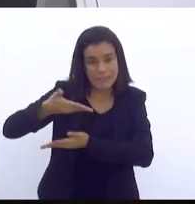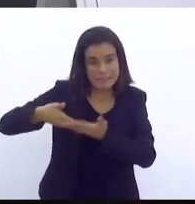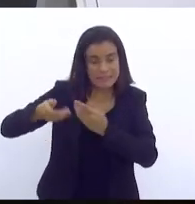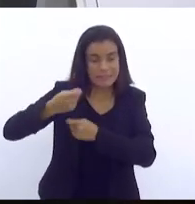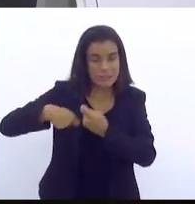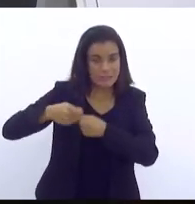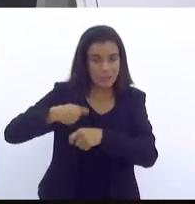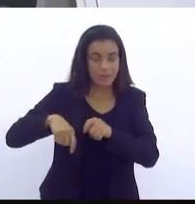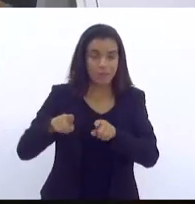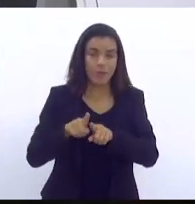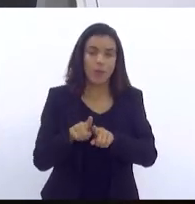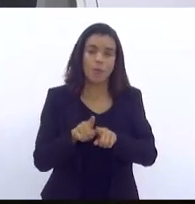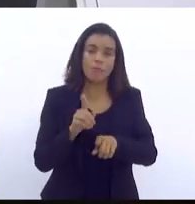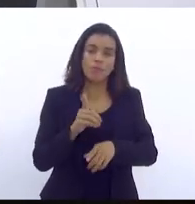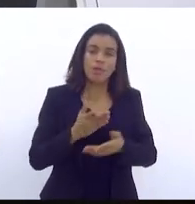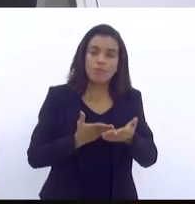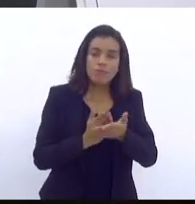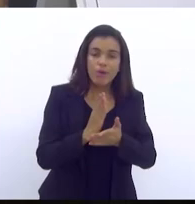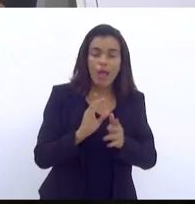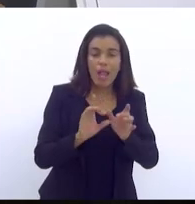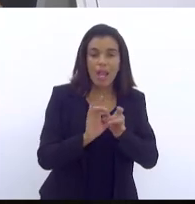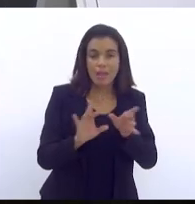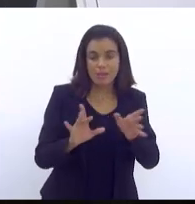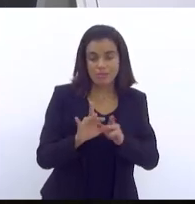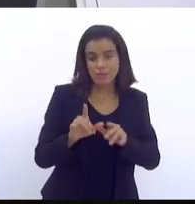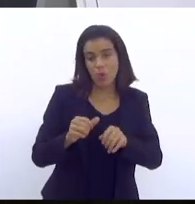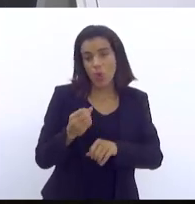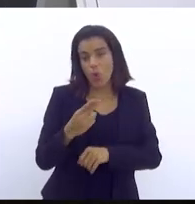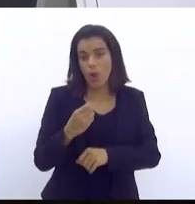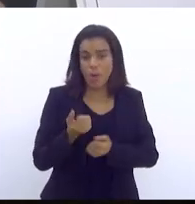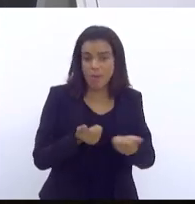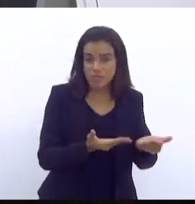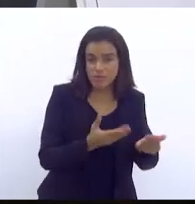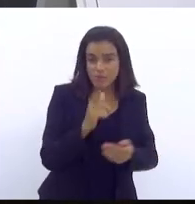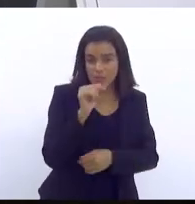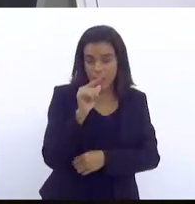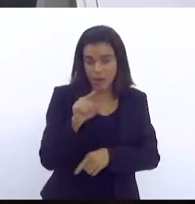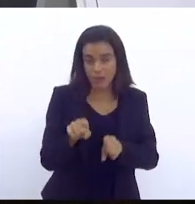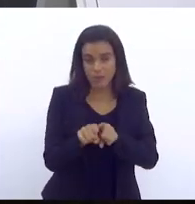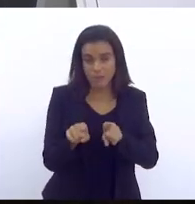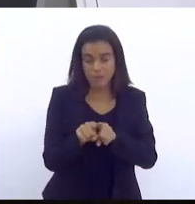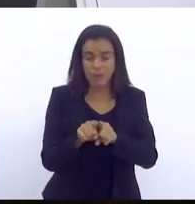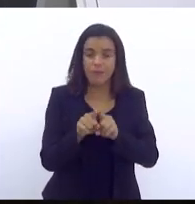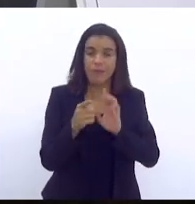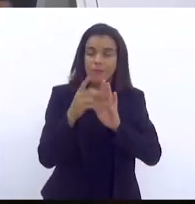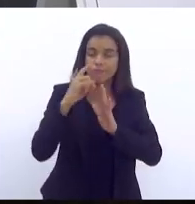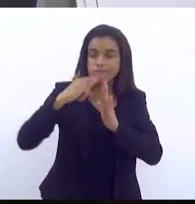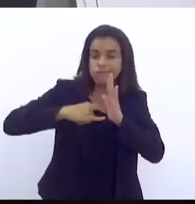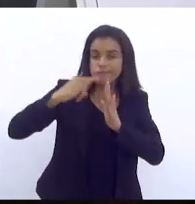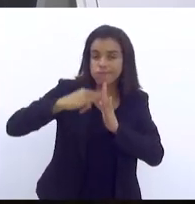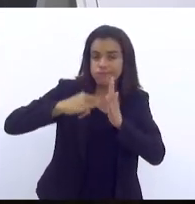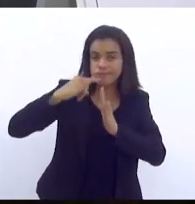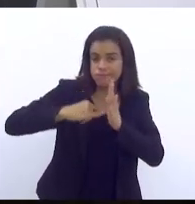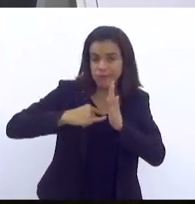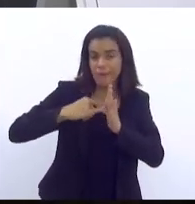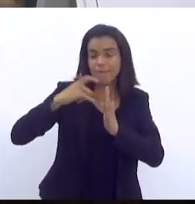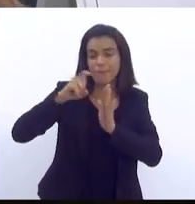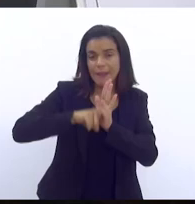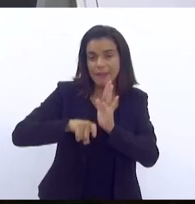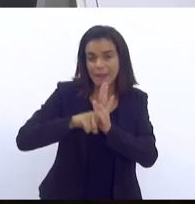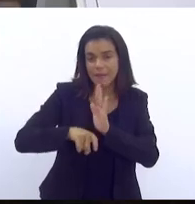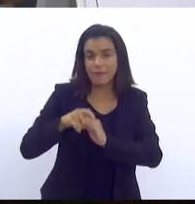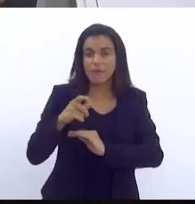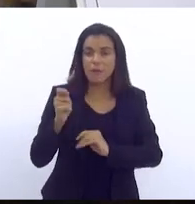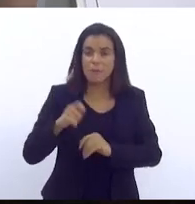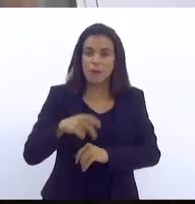processos de licenciamento ambiental seja para abastecimento de água seja na fiscaliza a das tarifas em conjunto com os demais órgãos de controle a gente pode